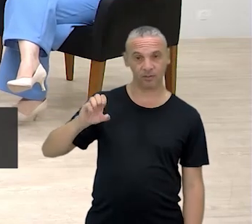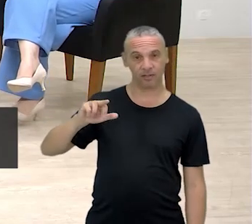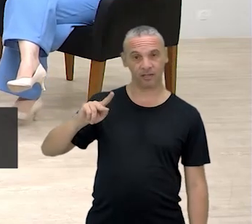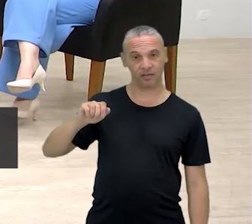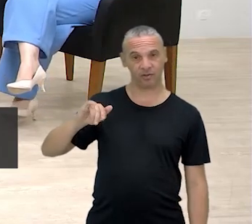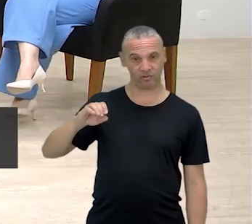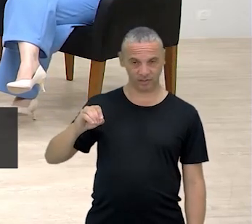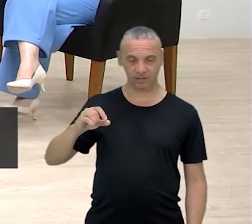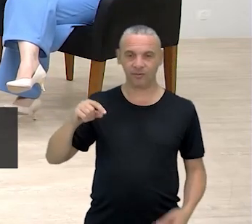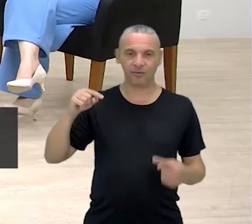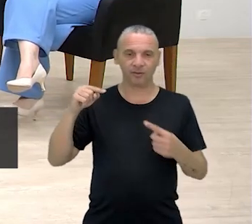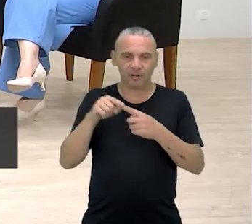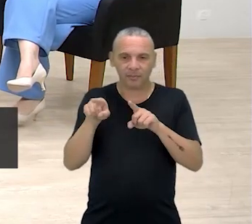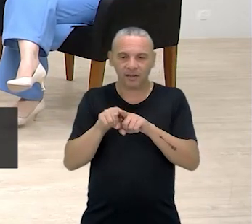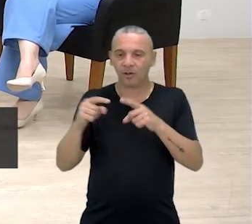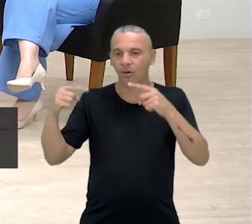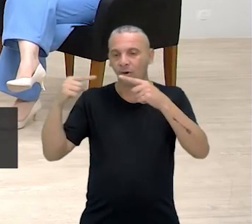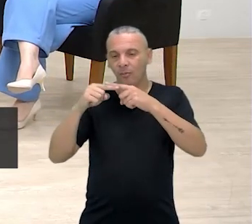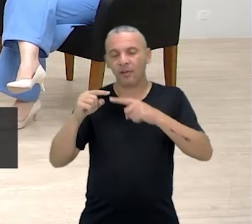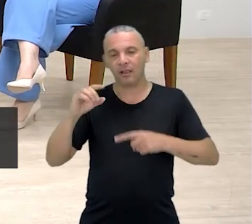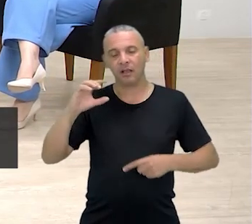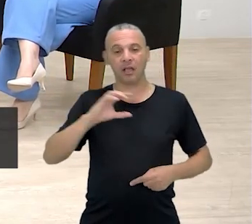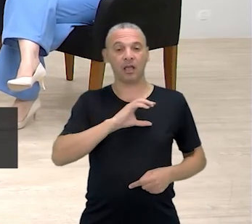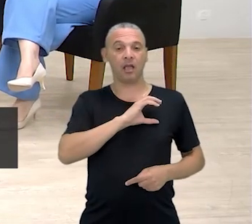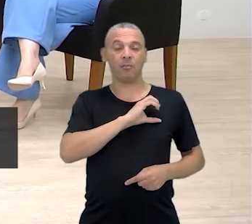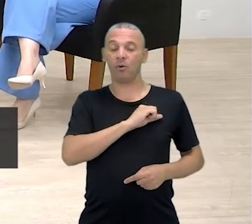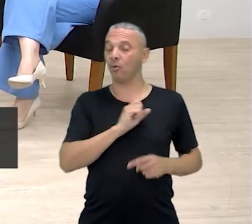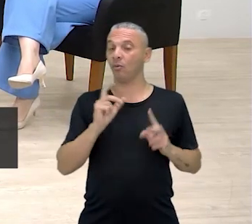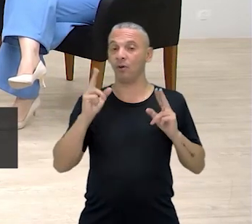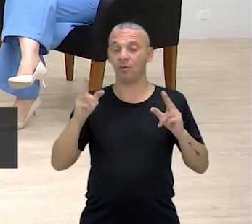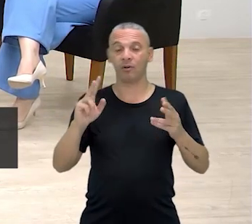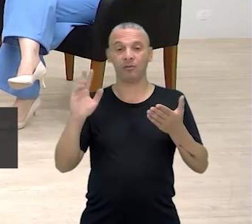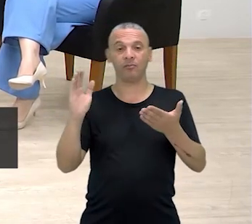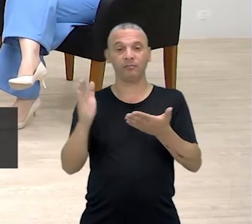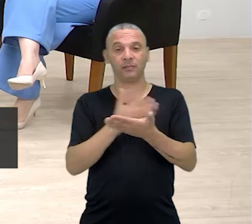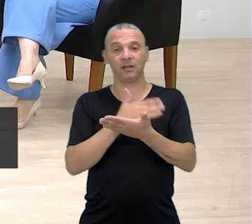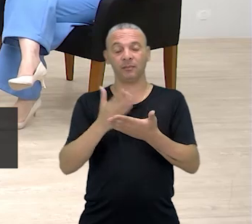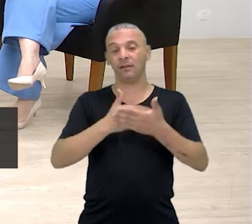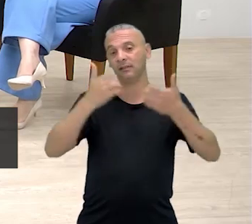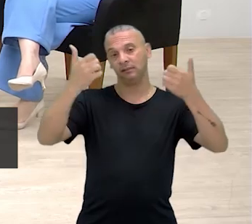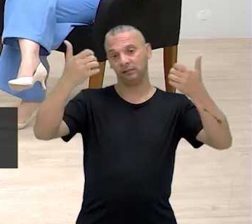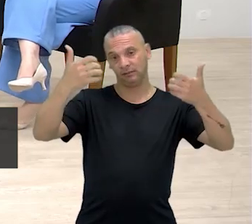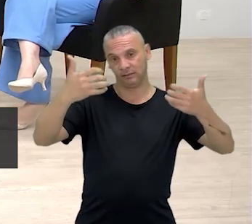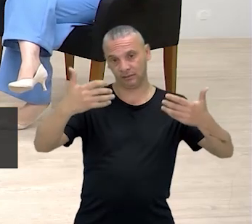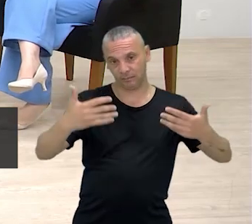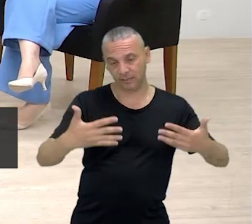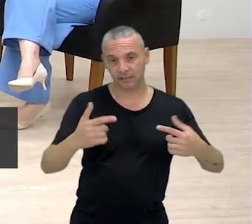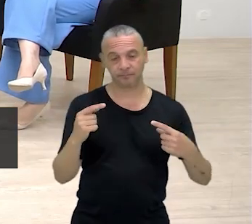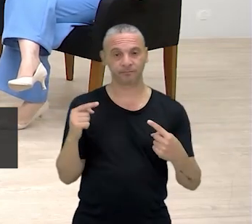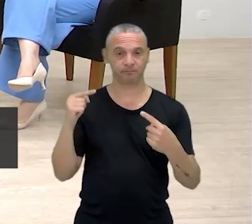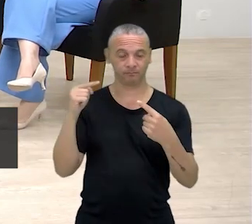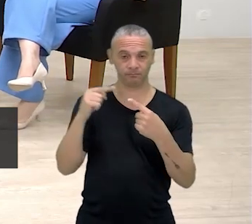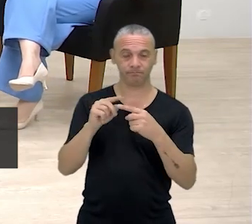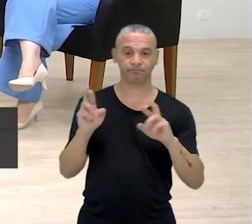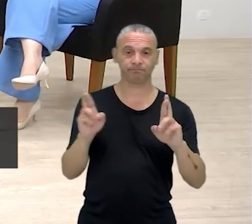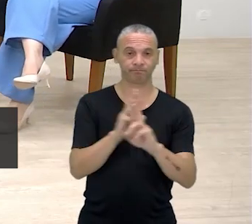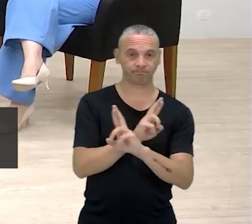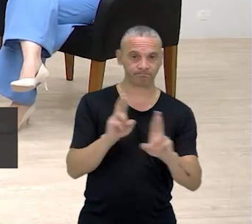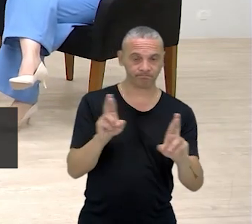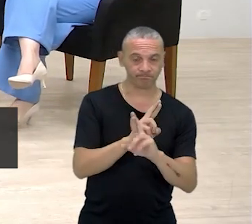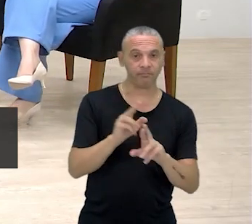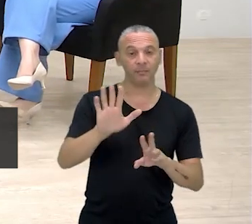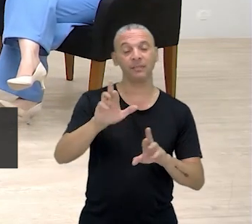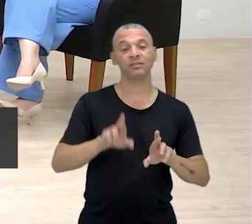Lírios do Campo, eles também falam de amor, né, Bessânia? Eles também têm, as histórias também têm um cenário amoroso, tem um relacionamento, e é